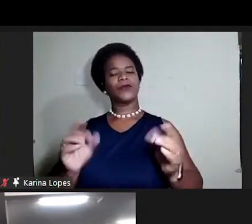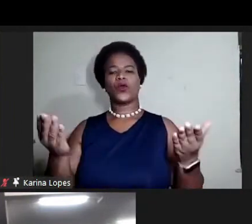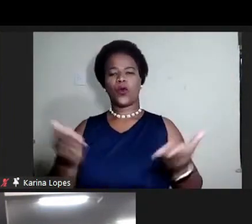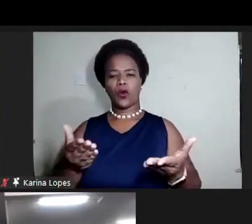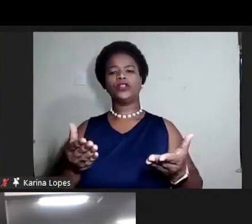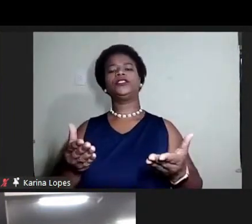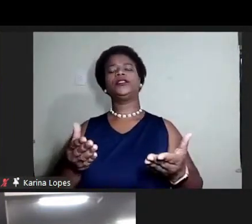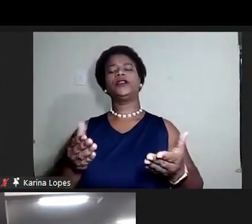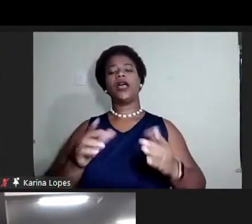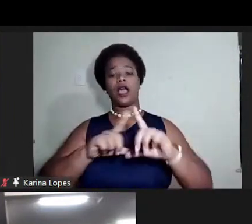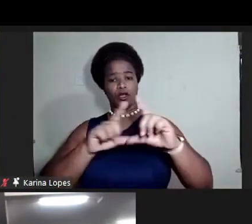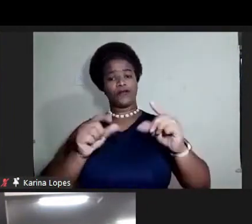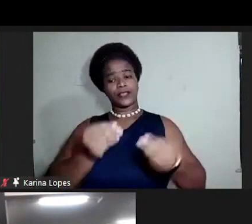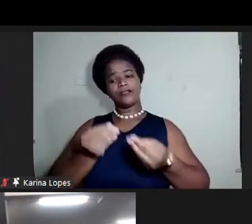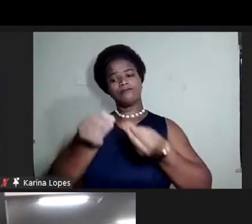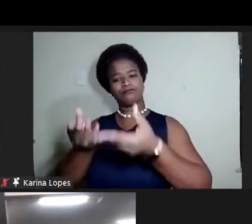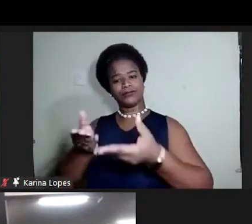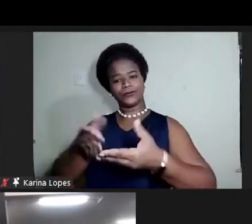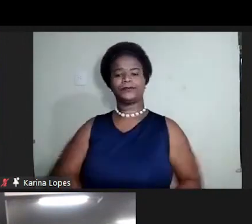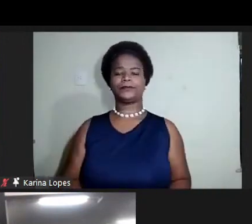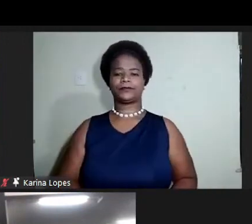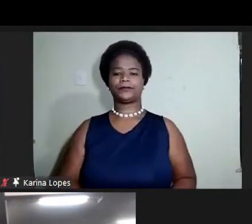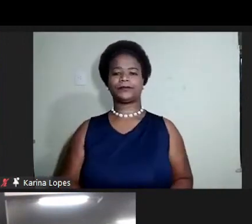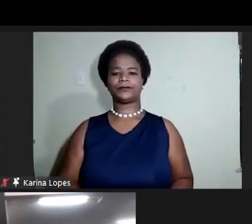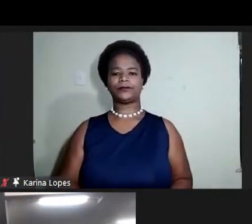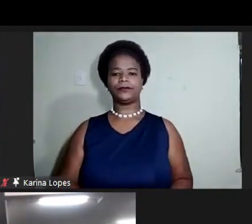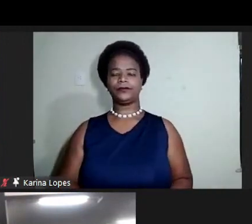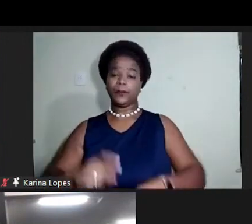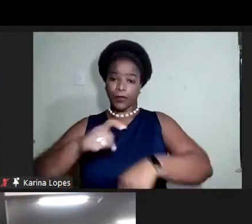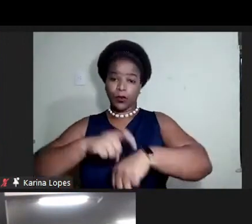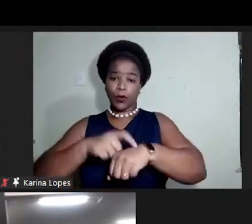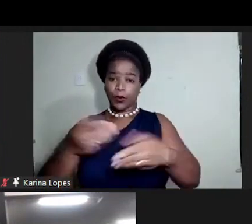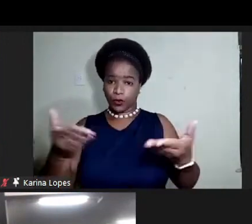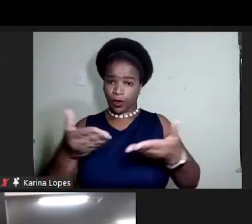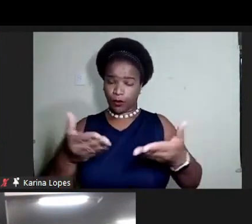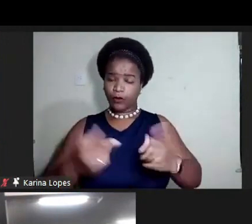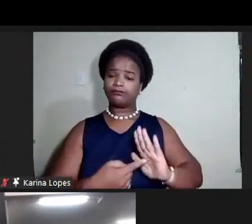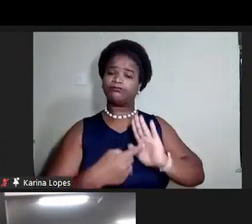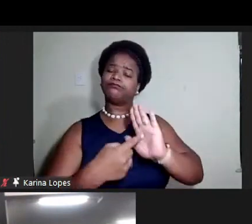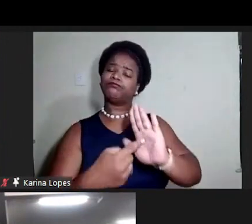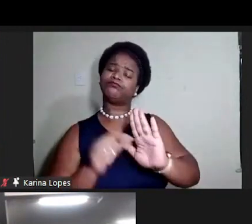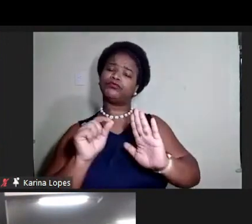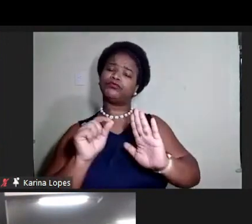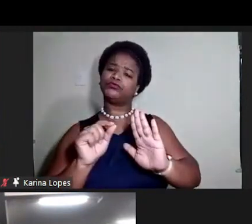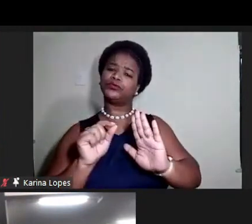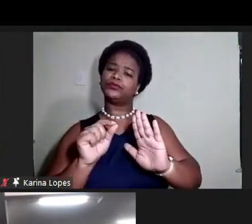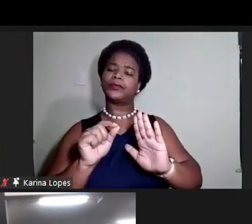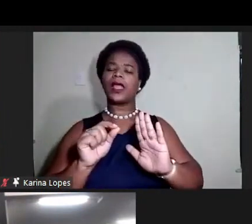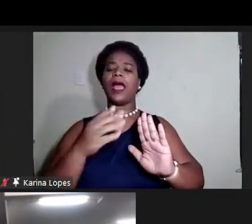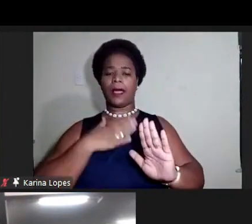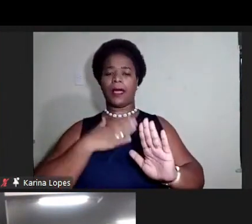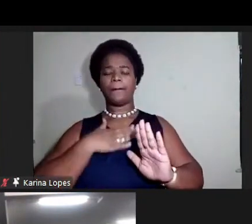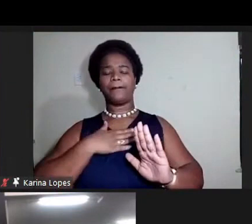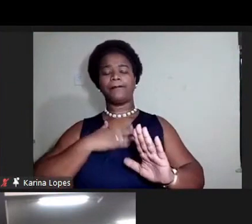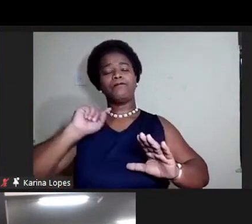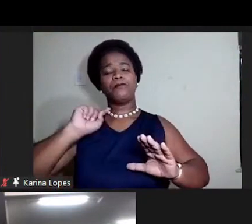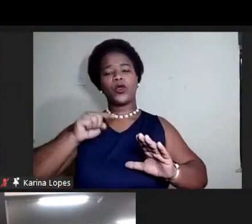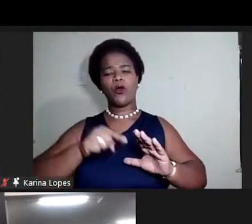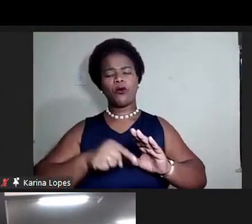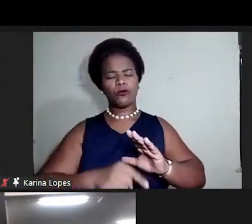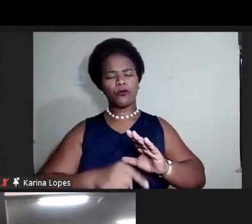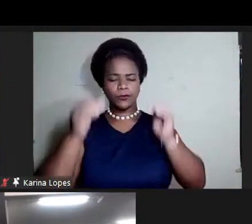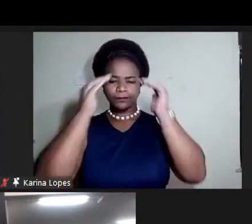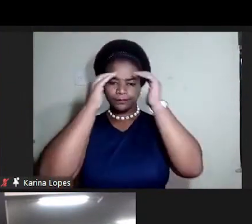atribui. Na oportunidade, expresso a vossa magnificência, a minha profunda consideração e as